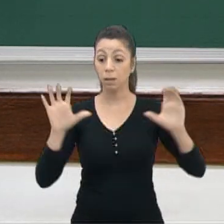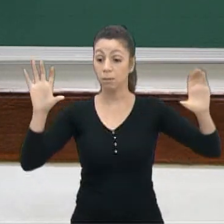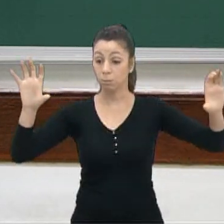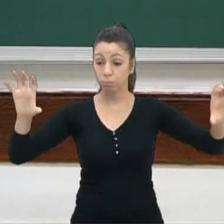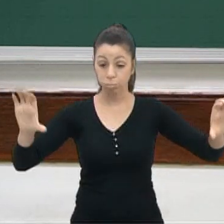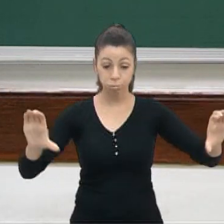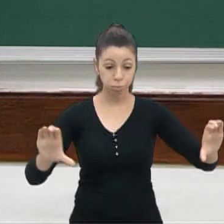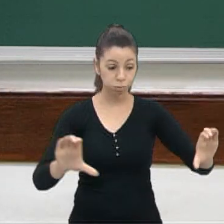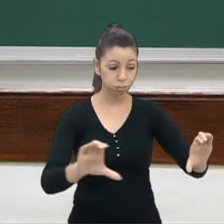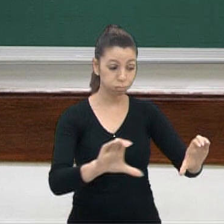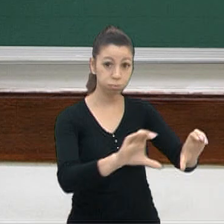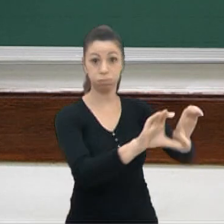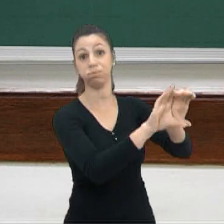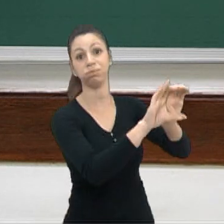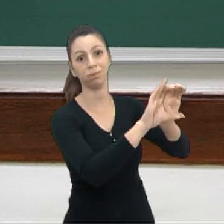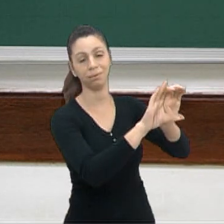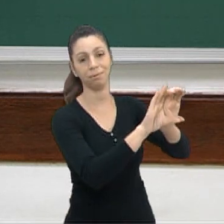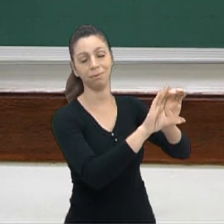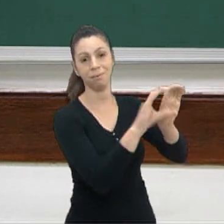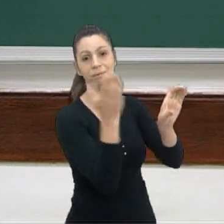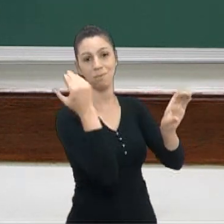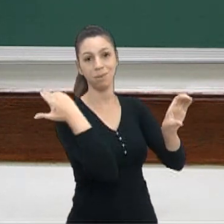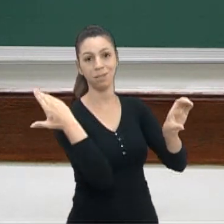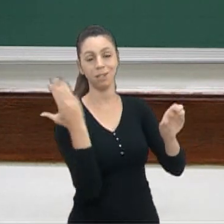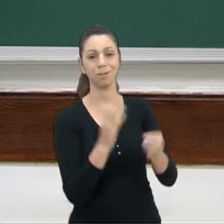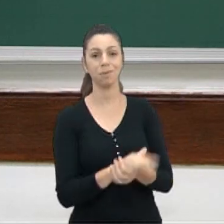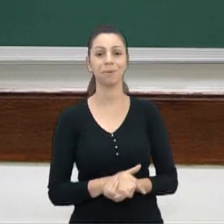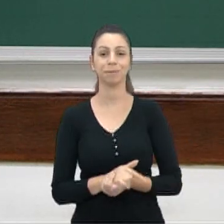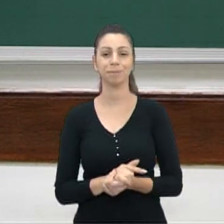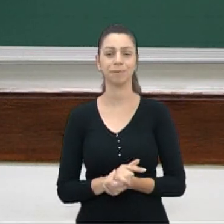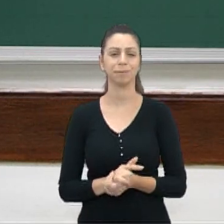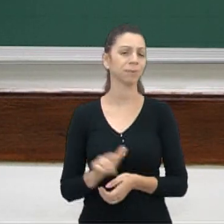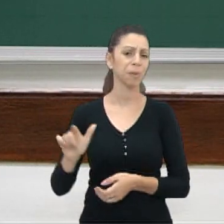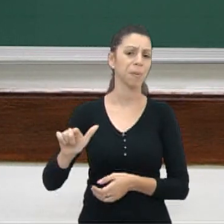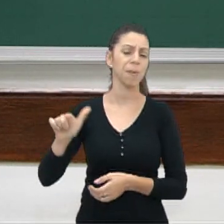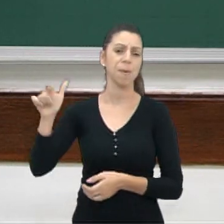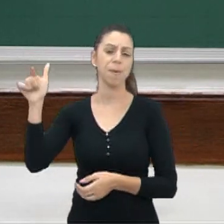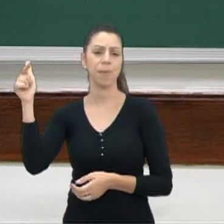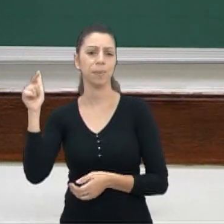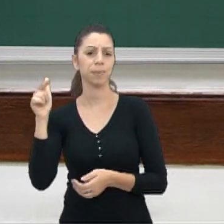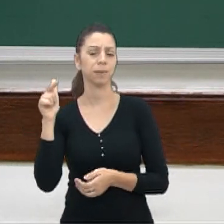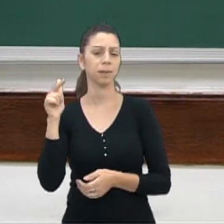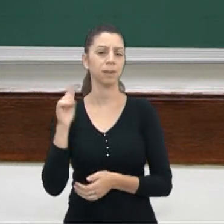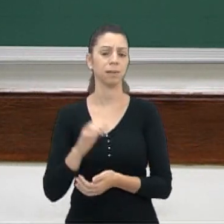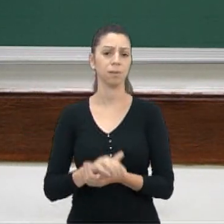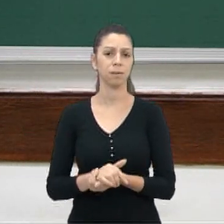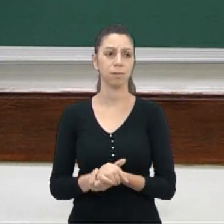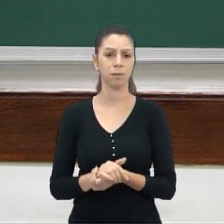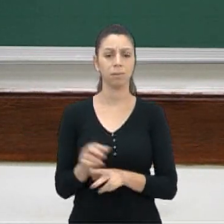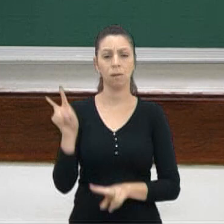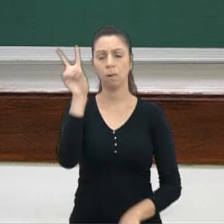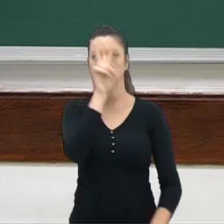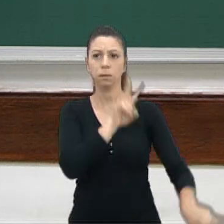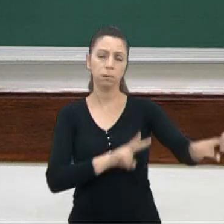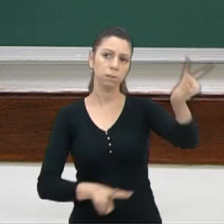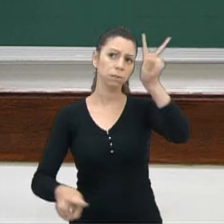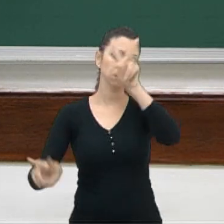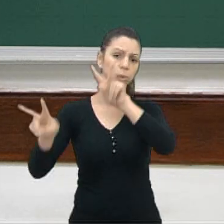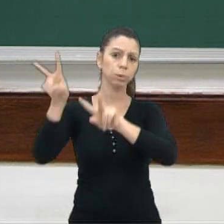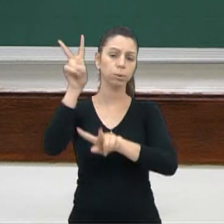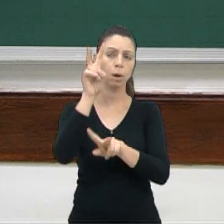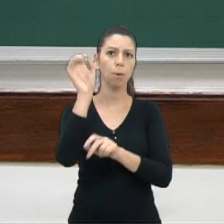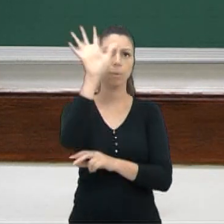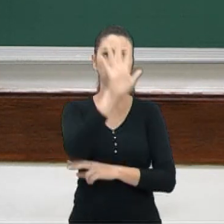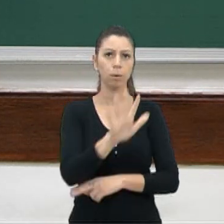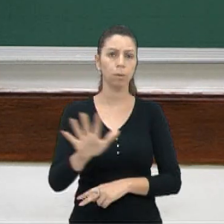juntos? A outra questão, ele utilizou o visual do mapa, o contorno